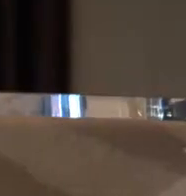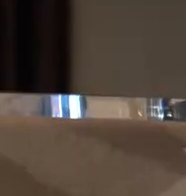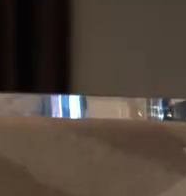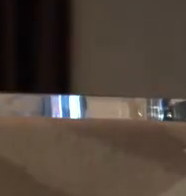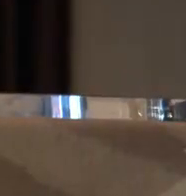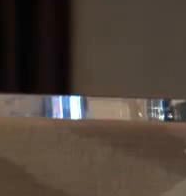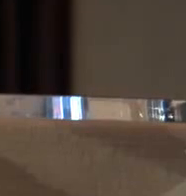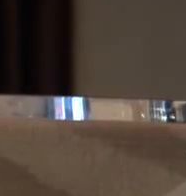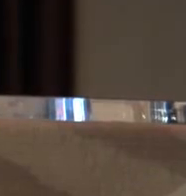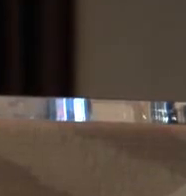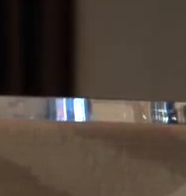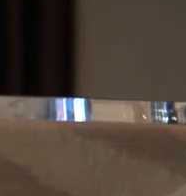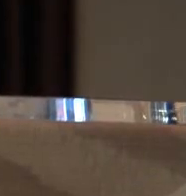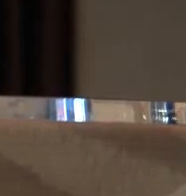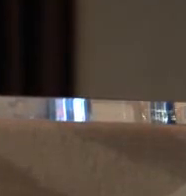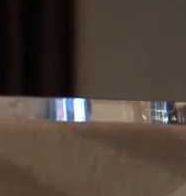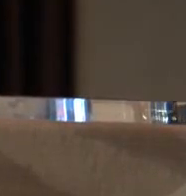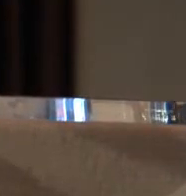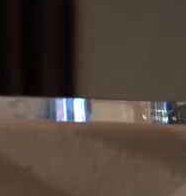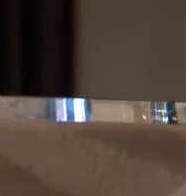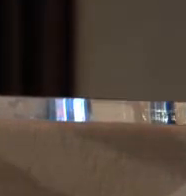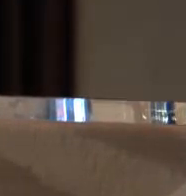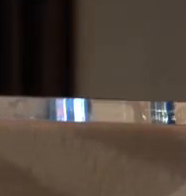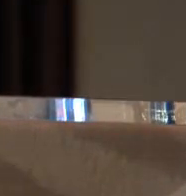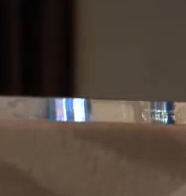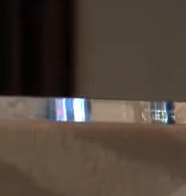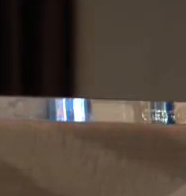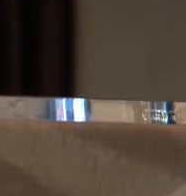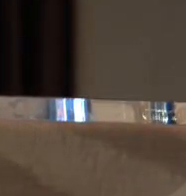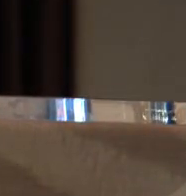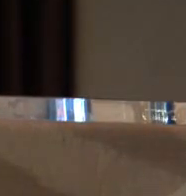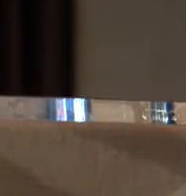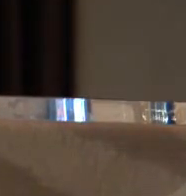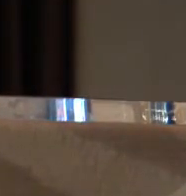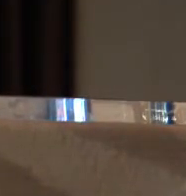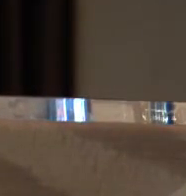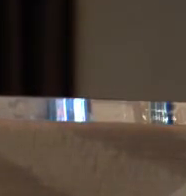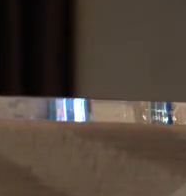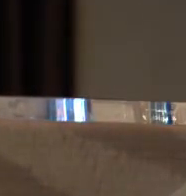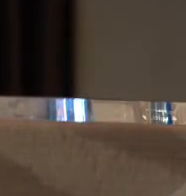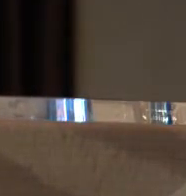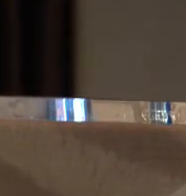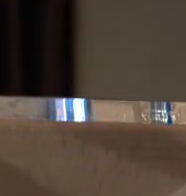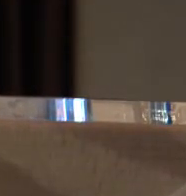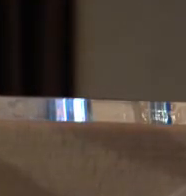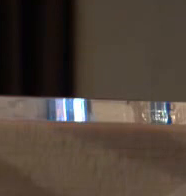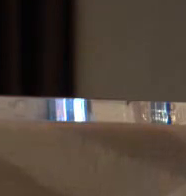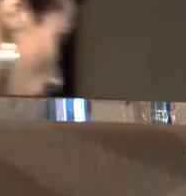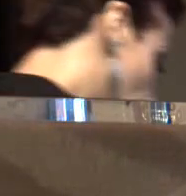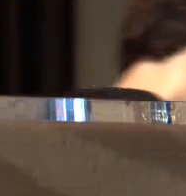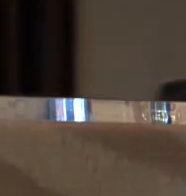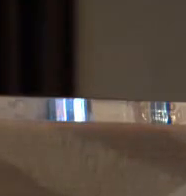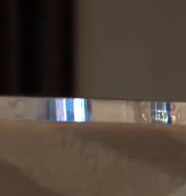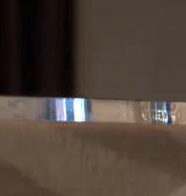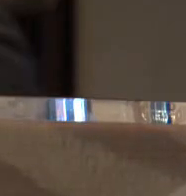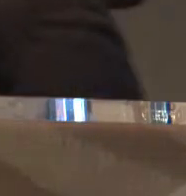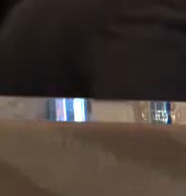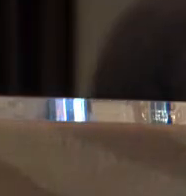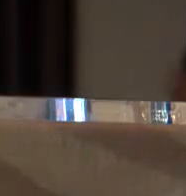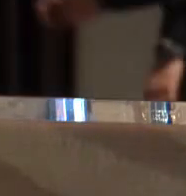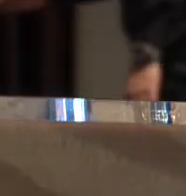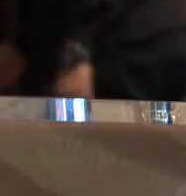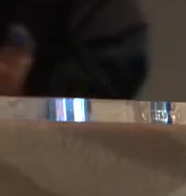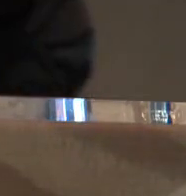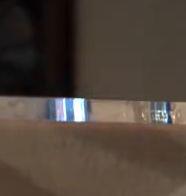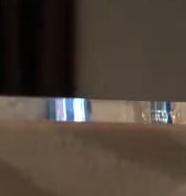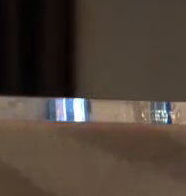Essa semana, enquanto estava orando, Deus tocou profundamente o meu coração para trazer uma palavra